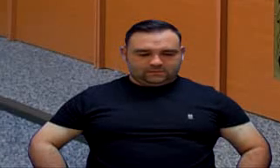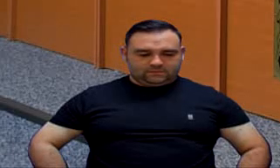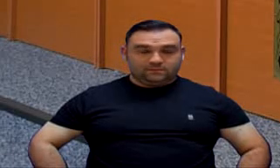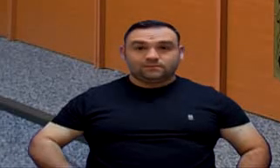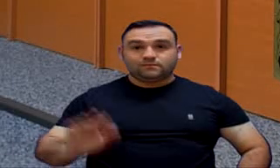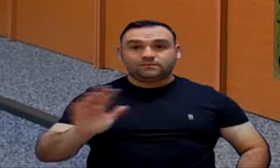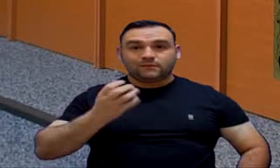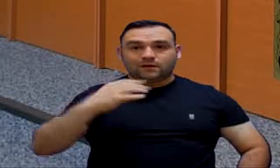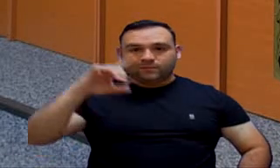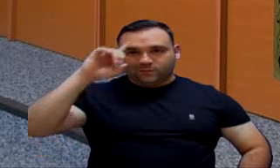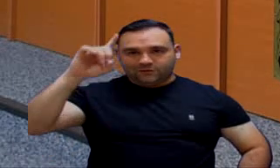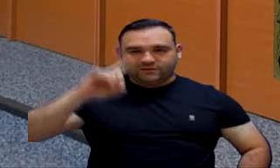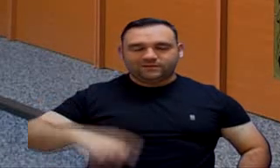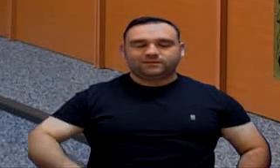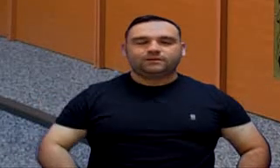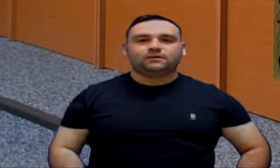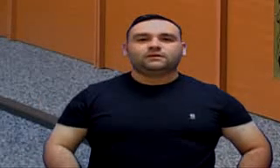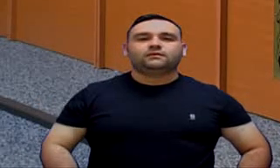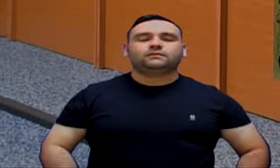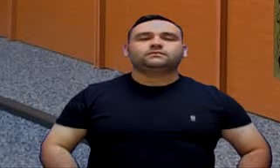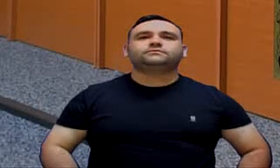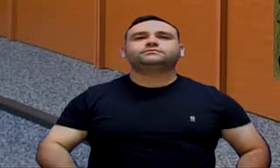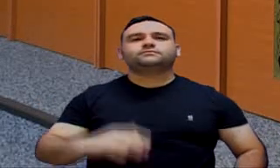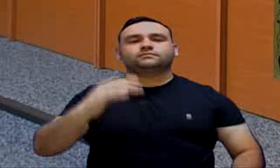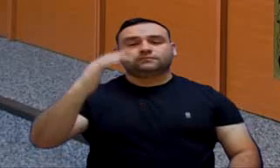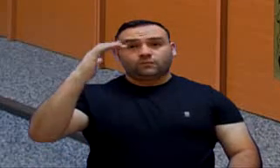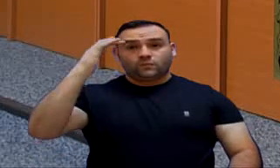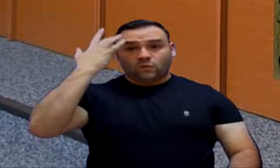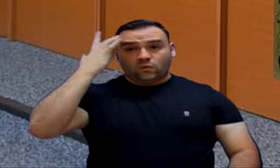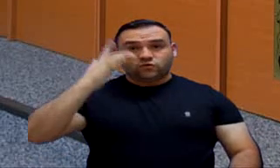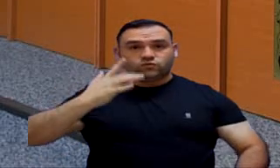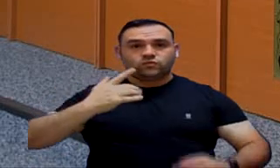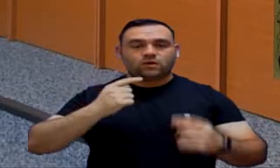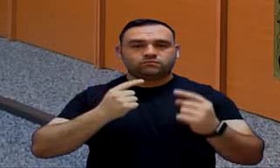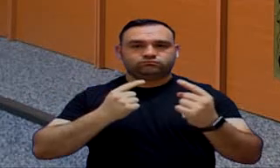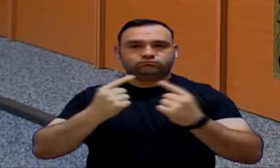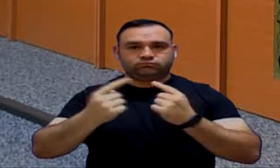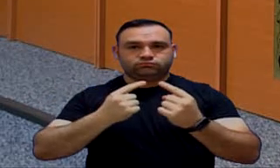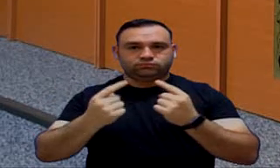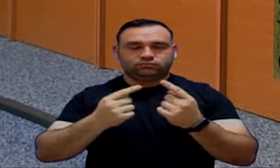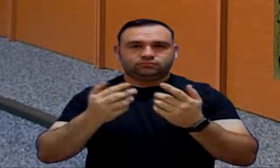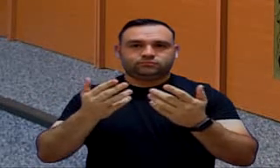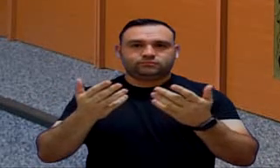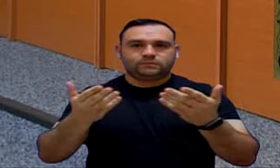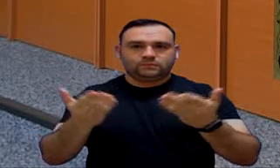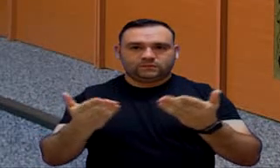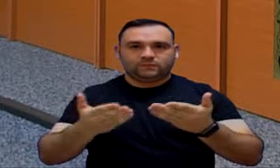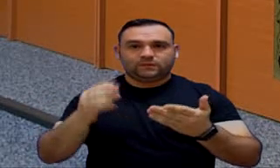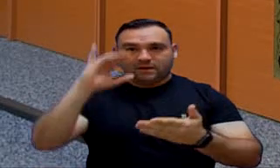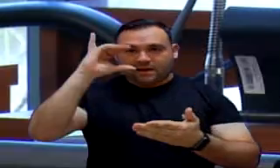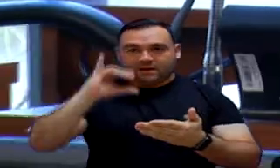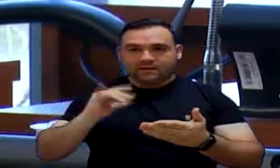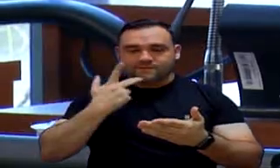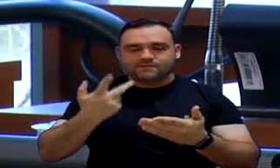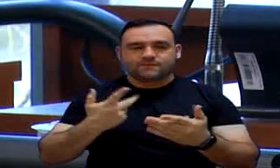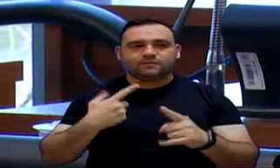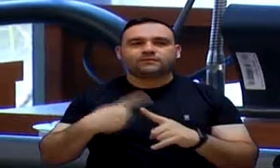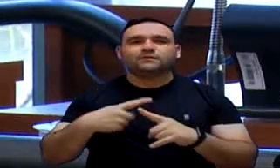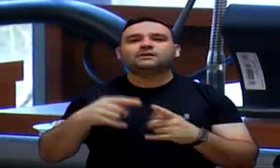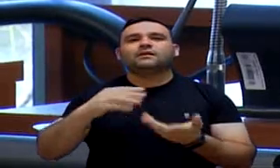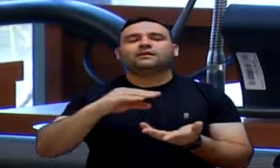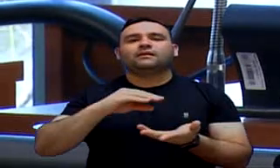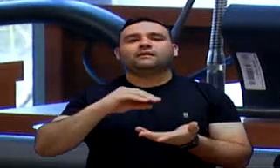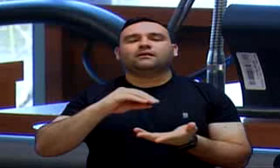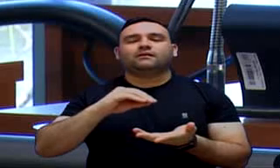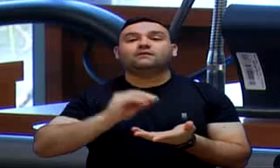boa tarde bom dia ainda acho que essa discussão que a Yara trouxe né da